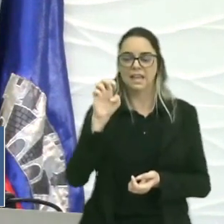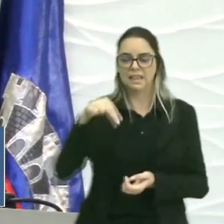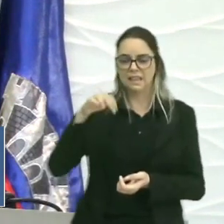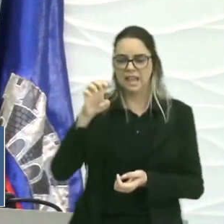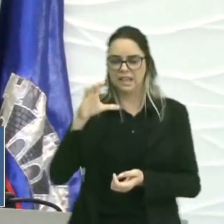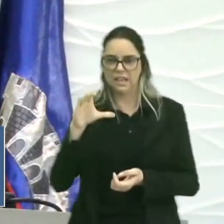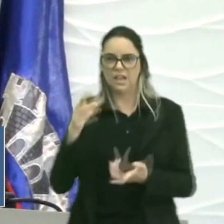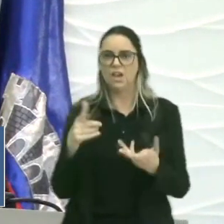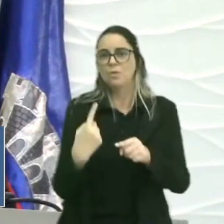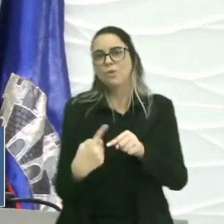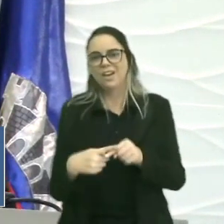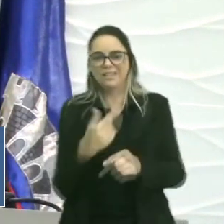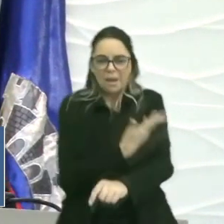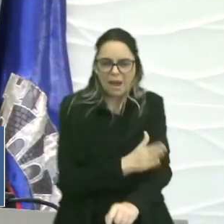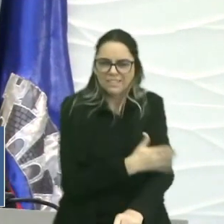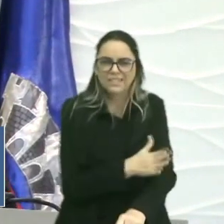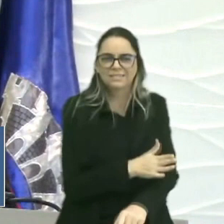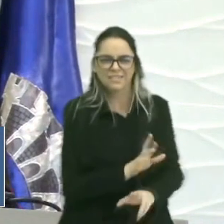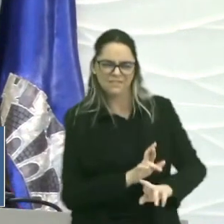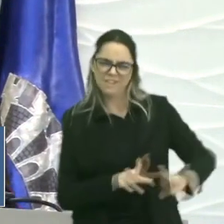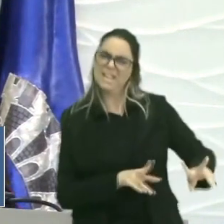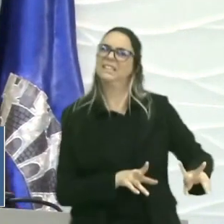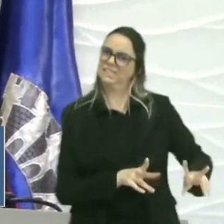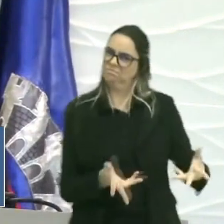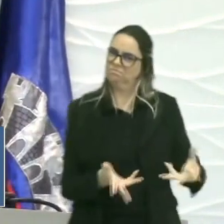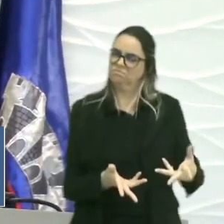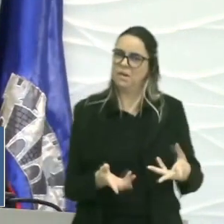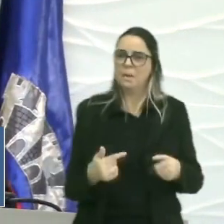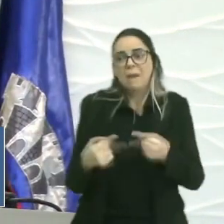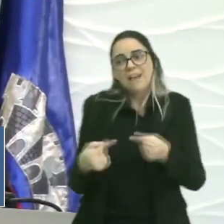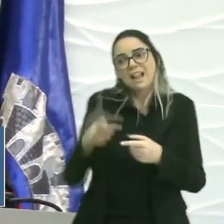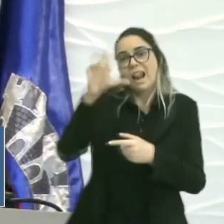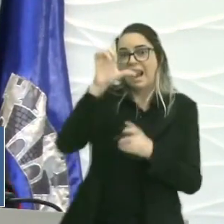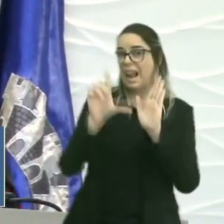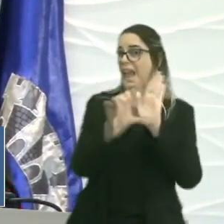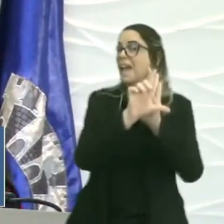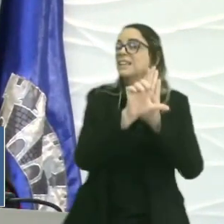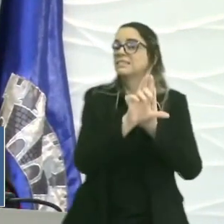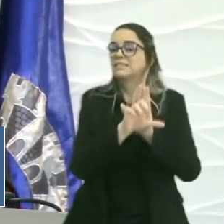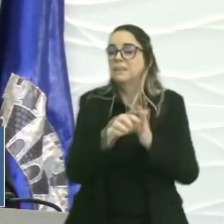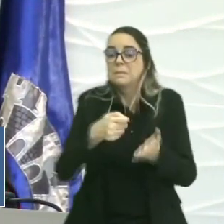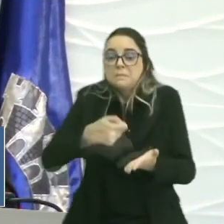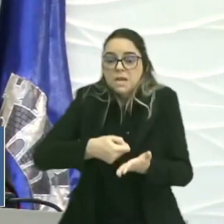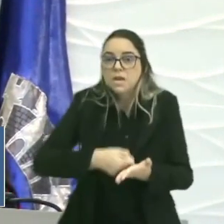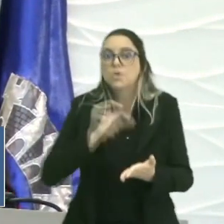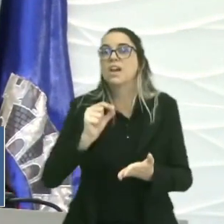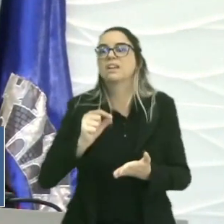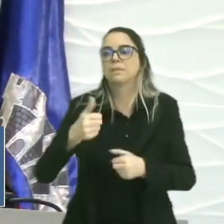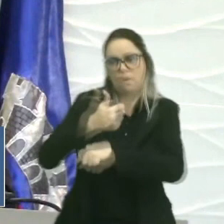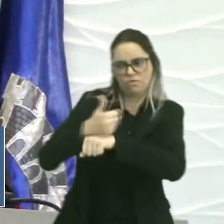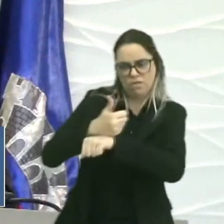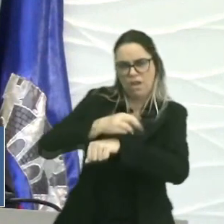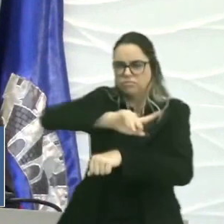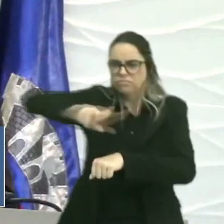outra que é para ser contemplado. Porém, diante da lei, a lei exige que todos esses profissionais, para